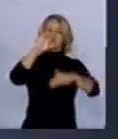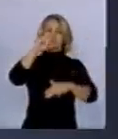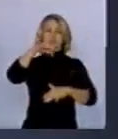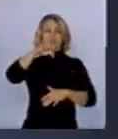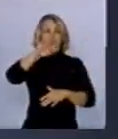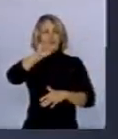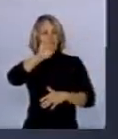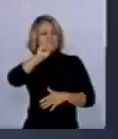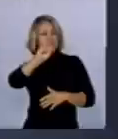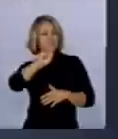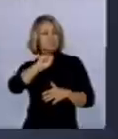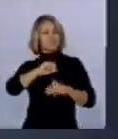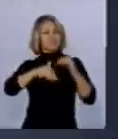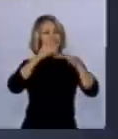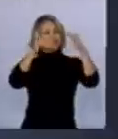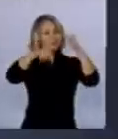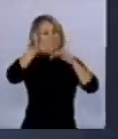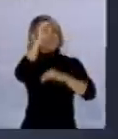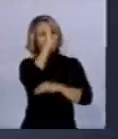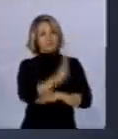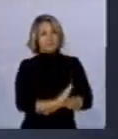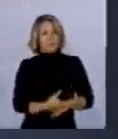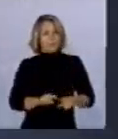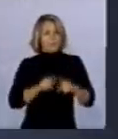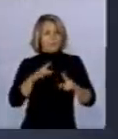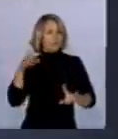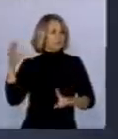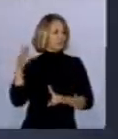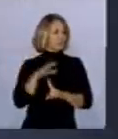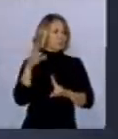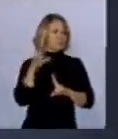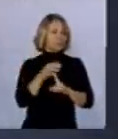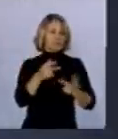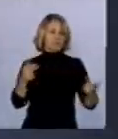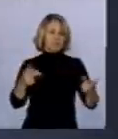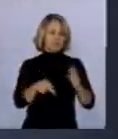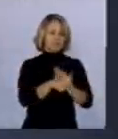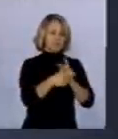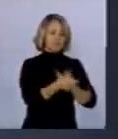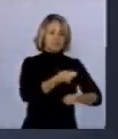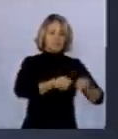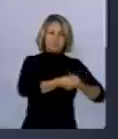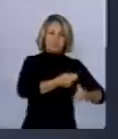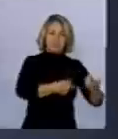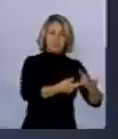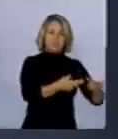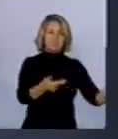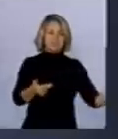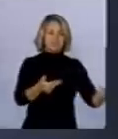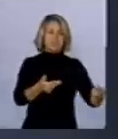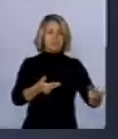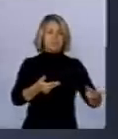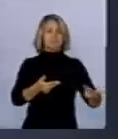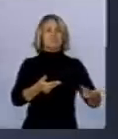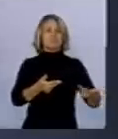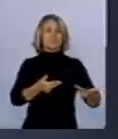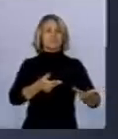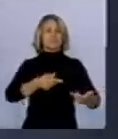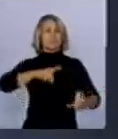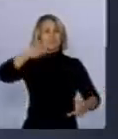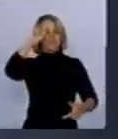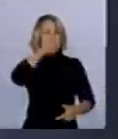audiovisual Nacional visto que interfere com o curso de mercado onde a demanda dita as regras da